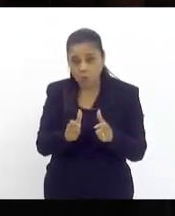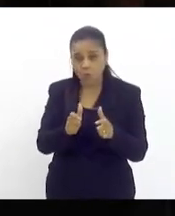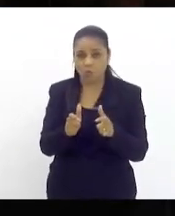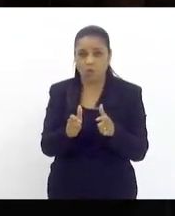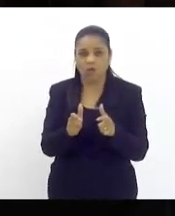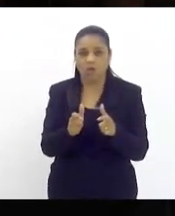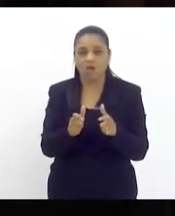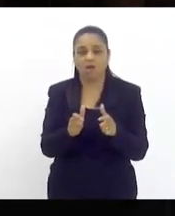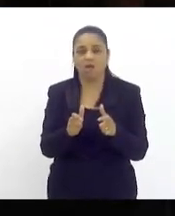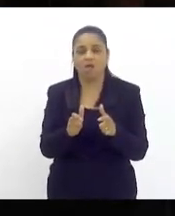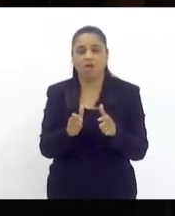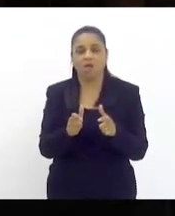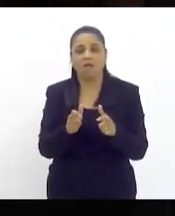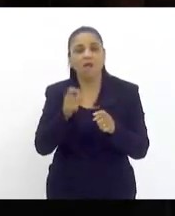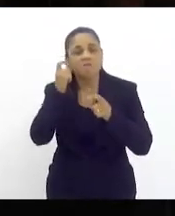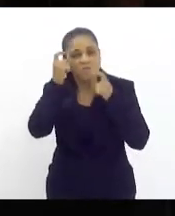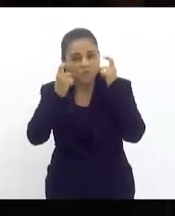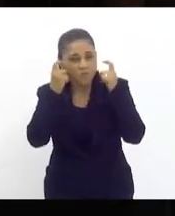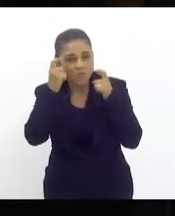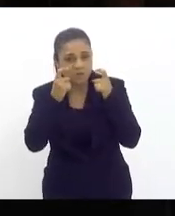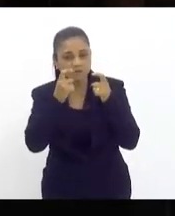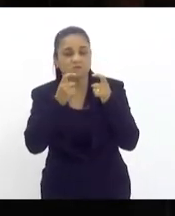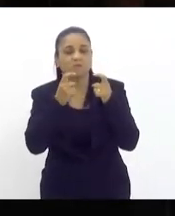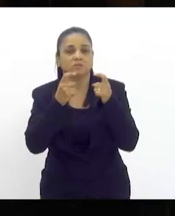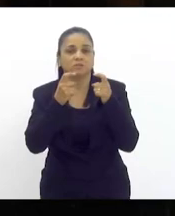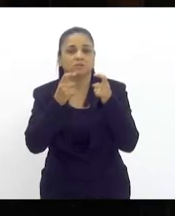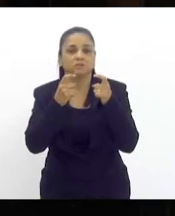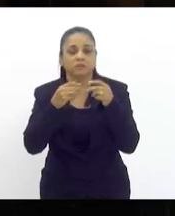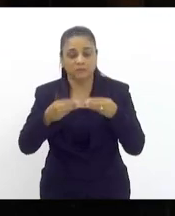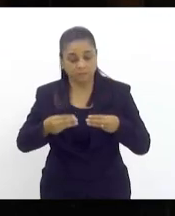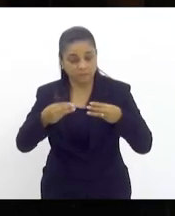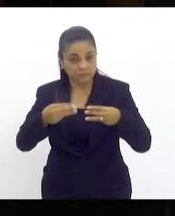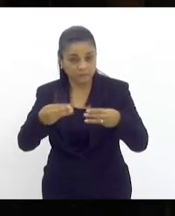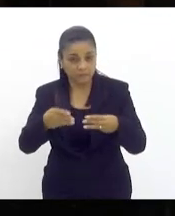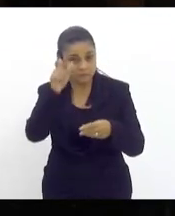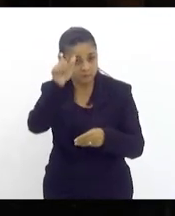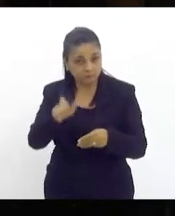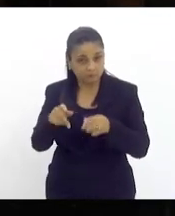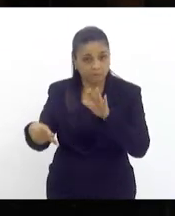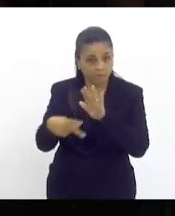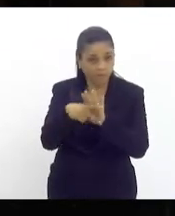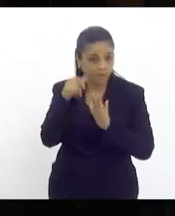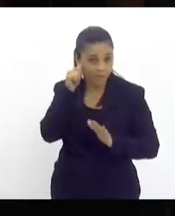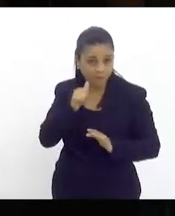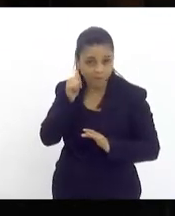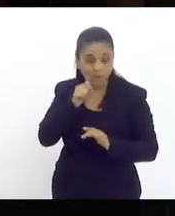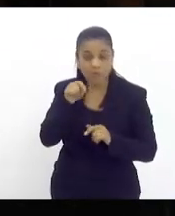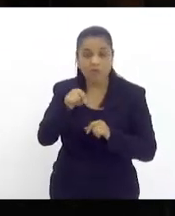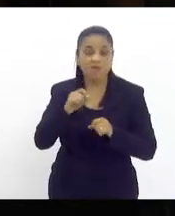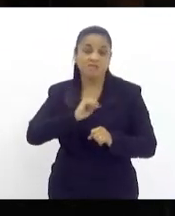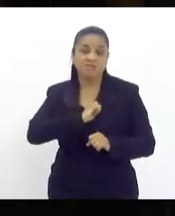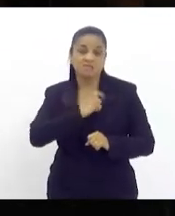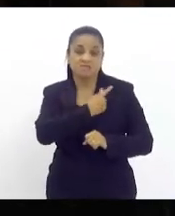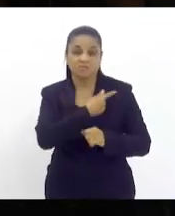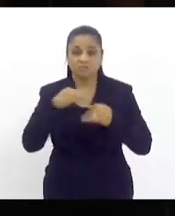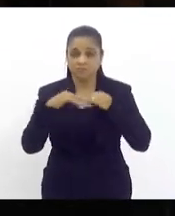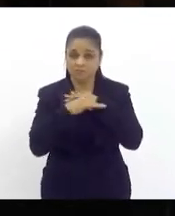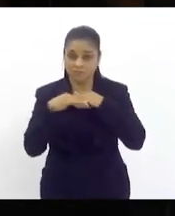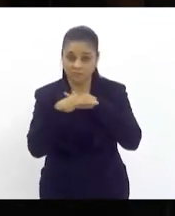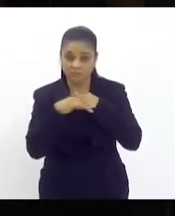trouxe a preocupação da ministra das mulheres foi justamente São Gonçalo né